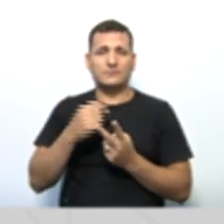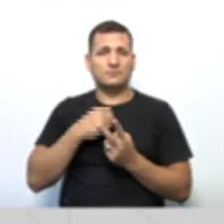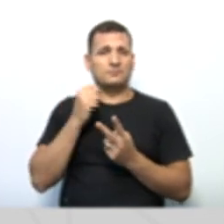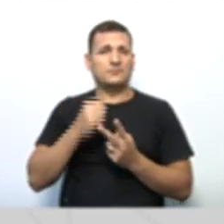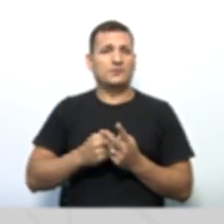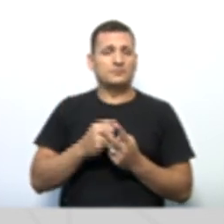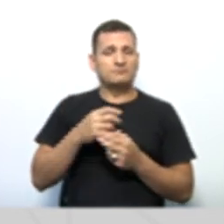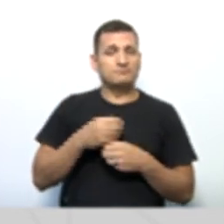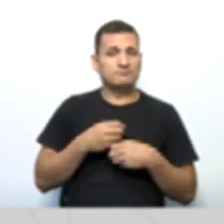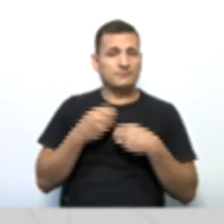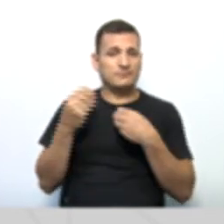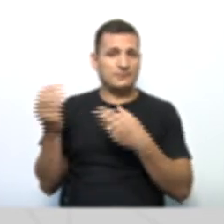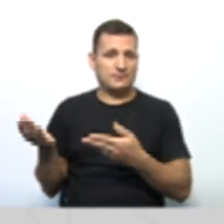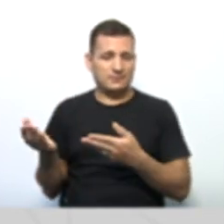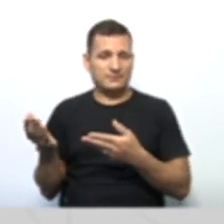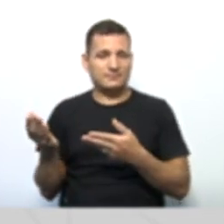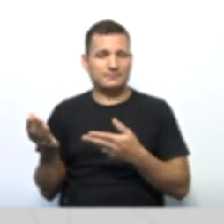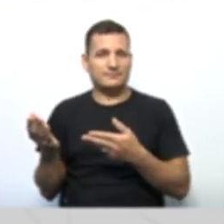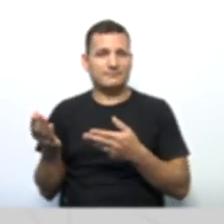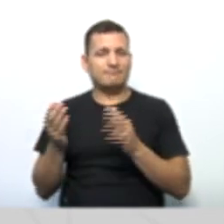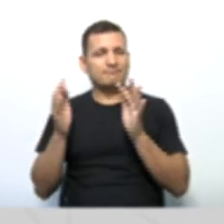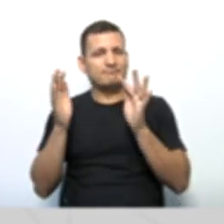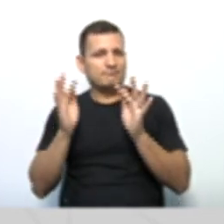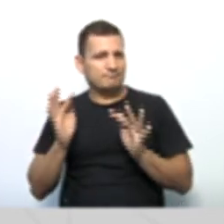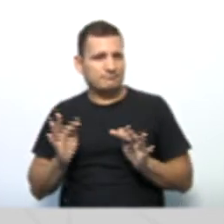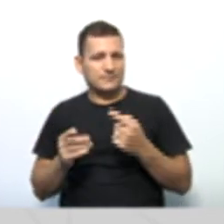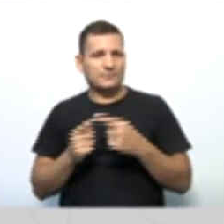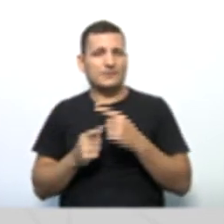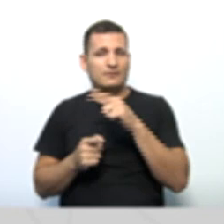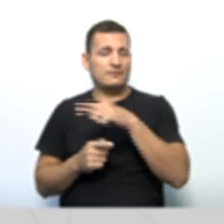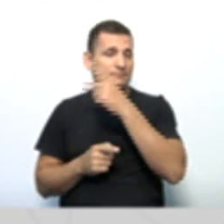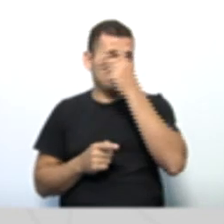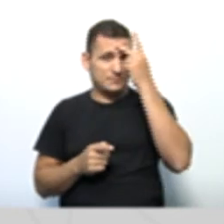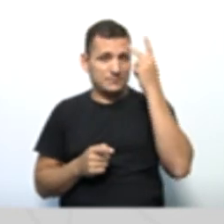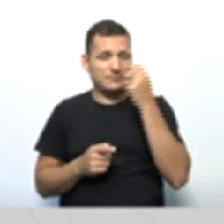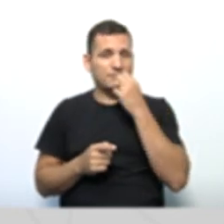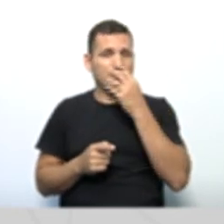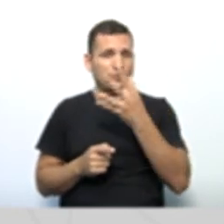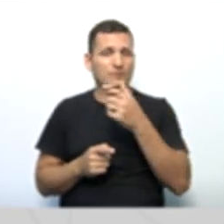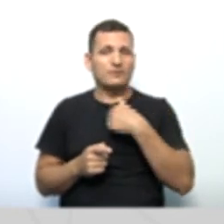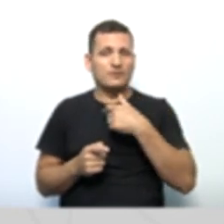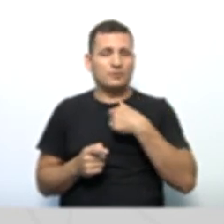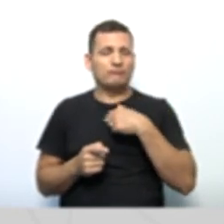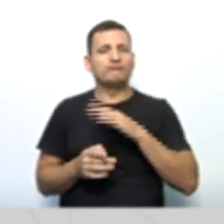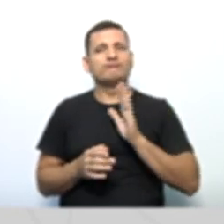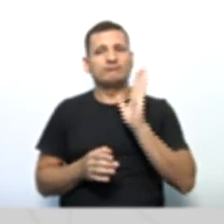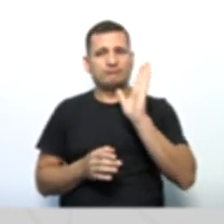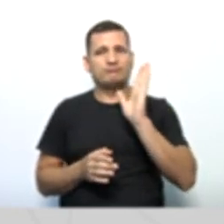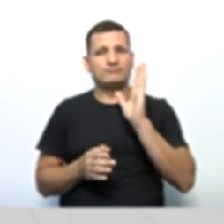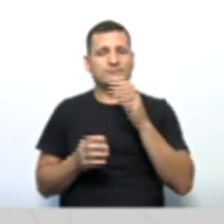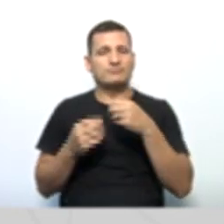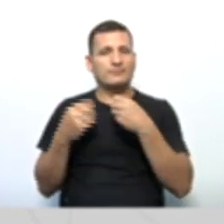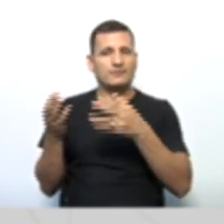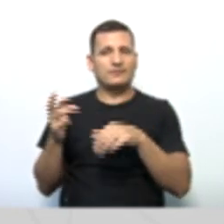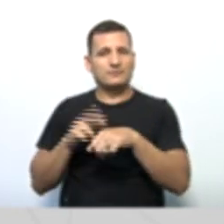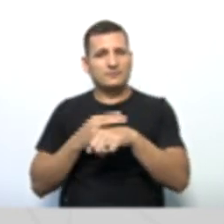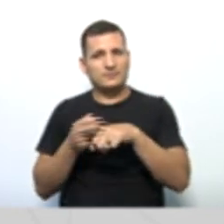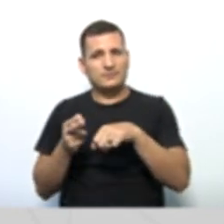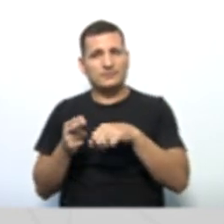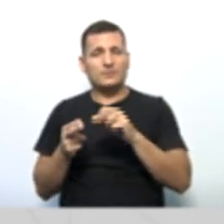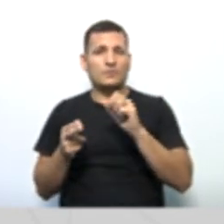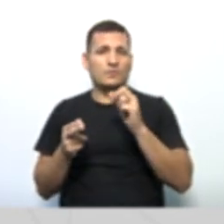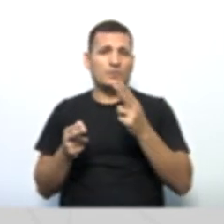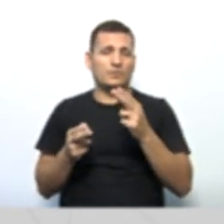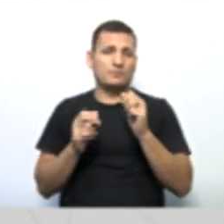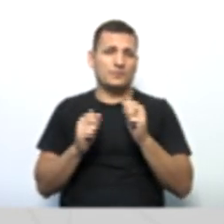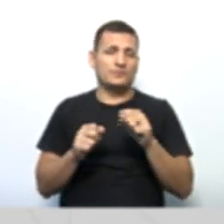porque ele é uma pessoa boa e eu realmente me sinto comprometido a trazer chocolate. Ou posso, de má